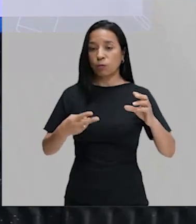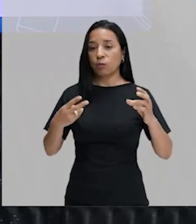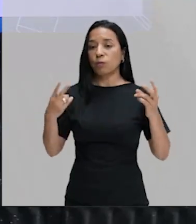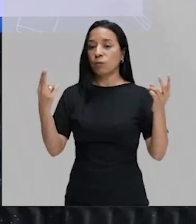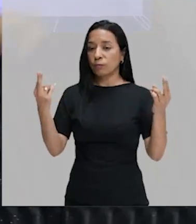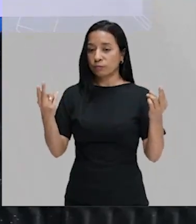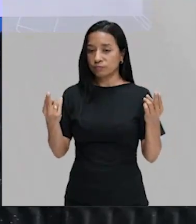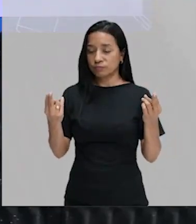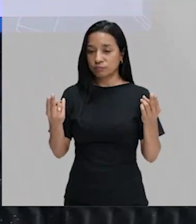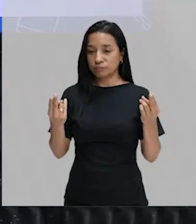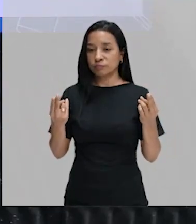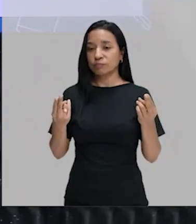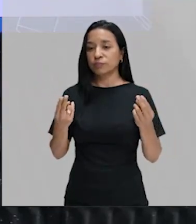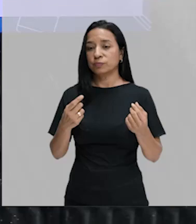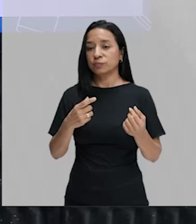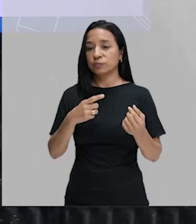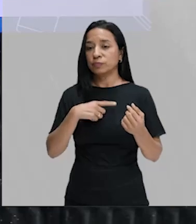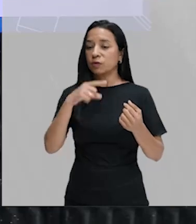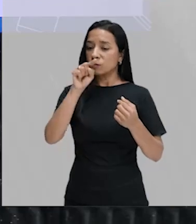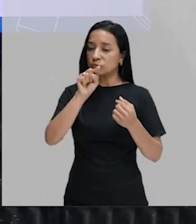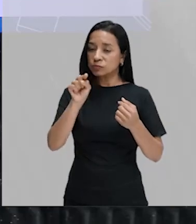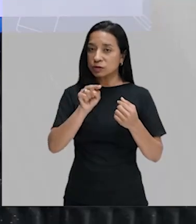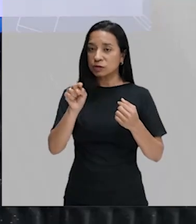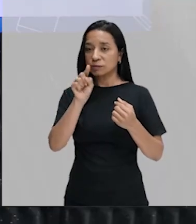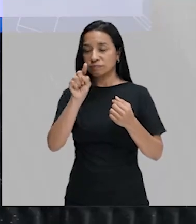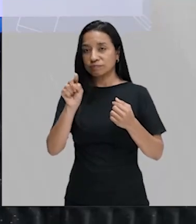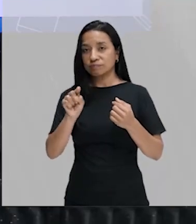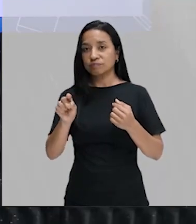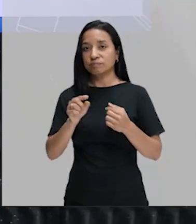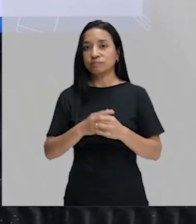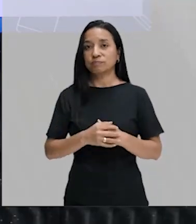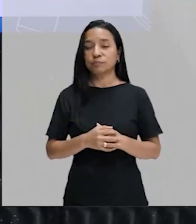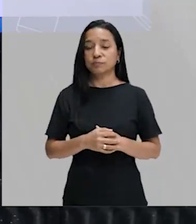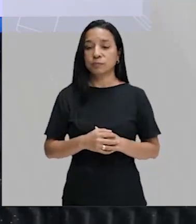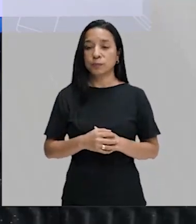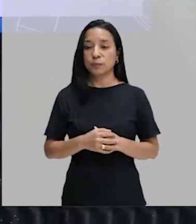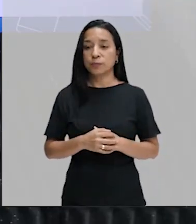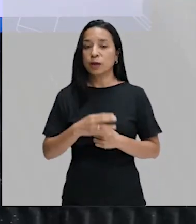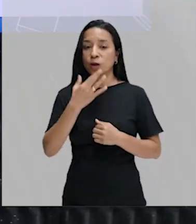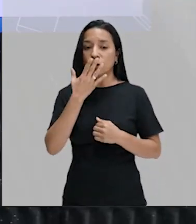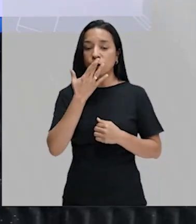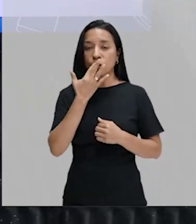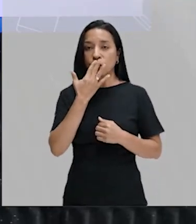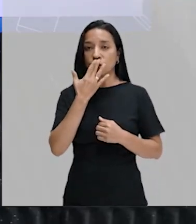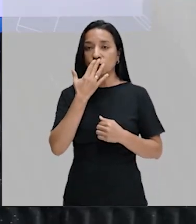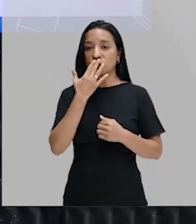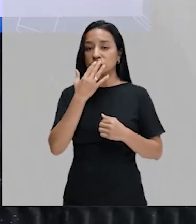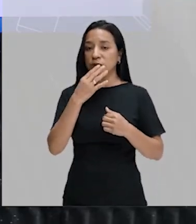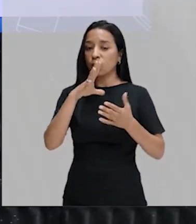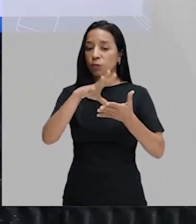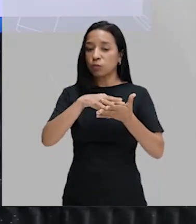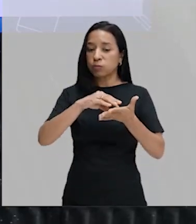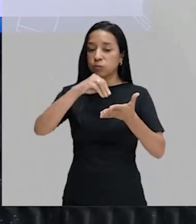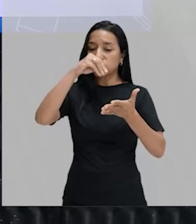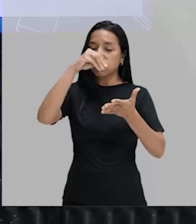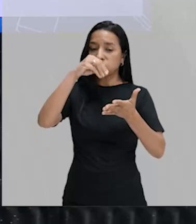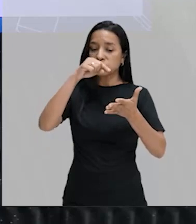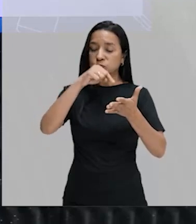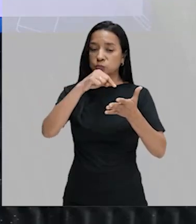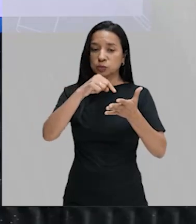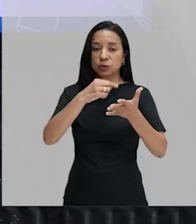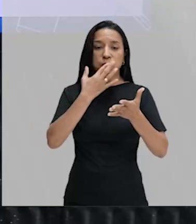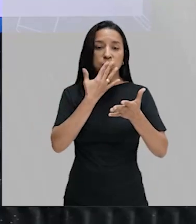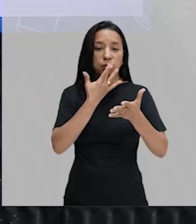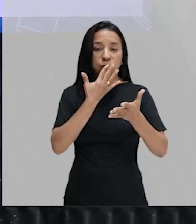homozigóticos, ou seja, tem 2 cromossomos Z. A coloração das penas